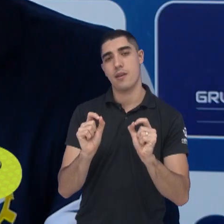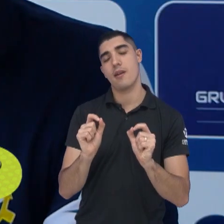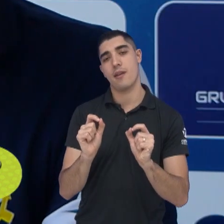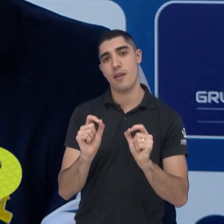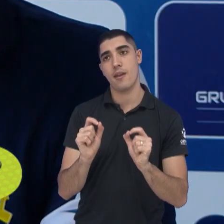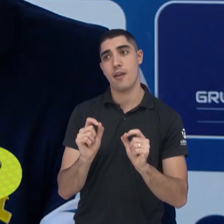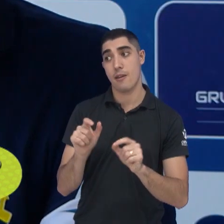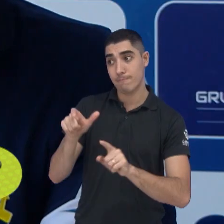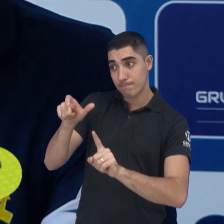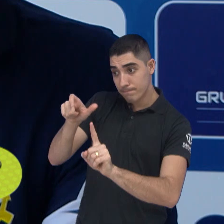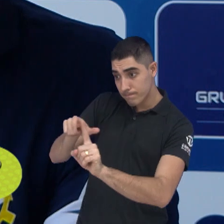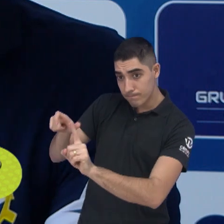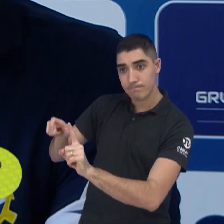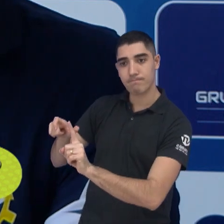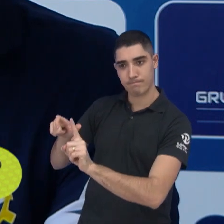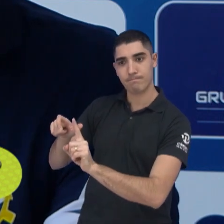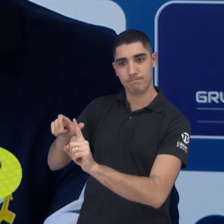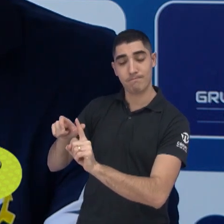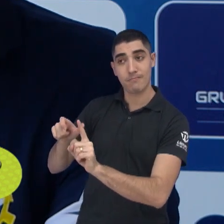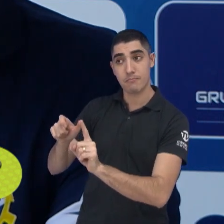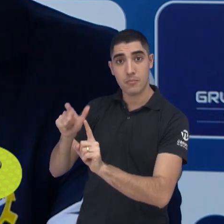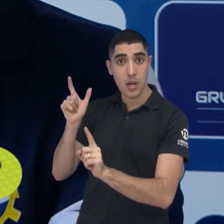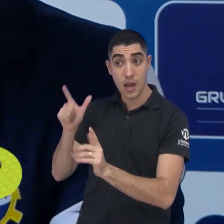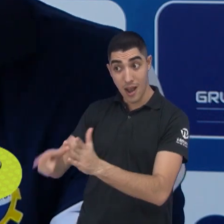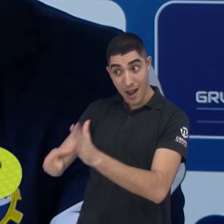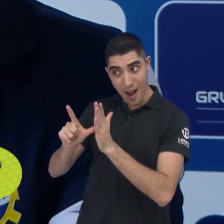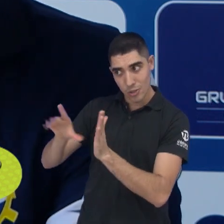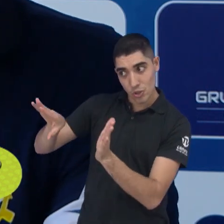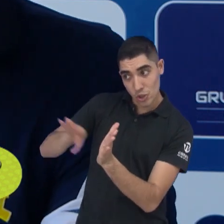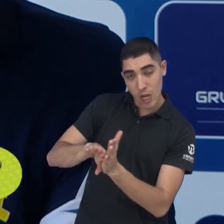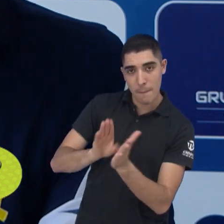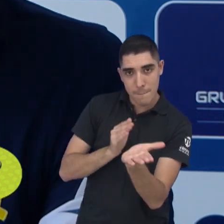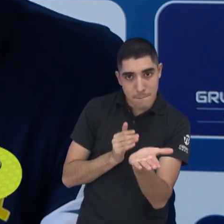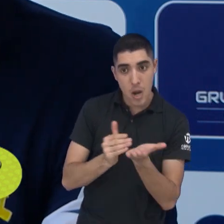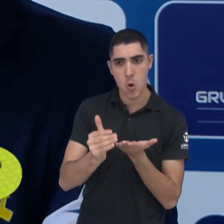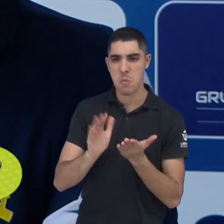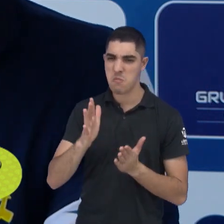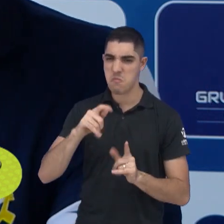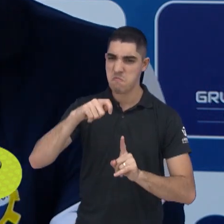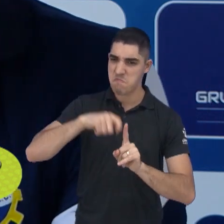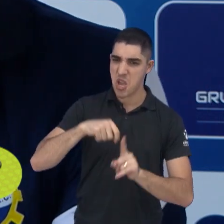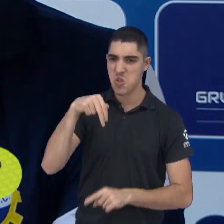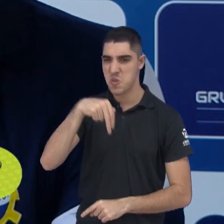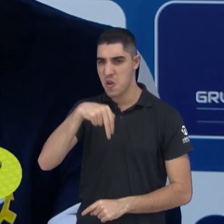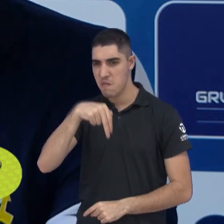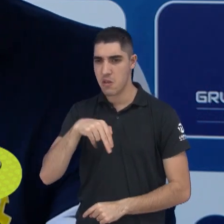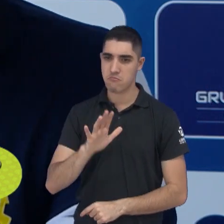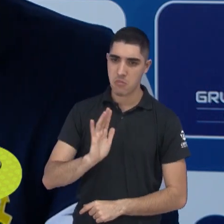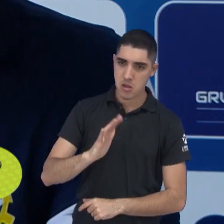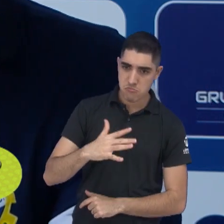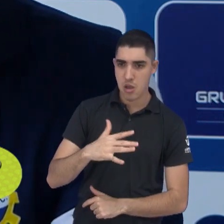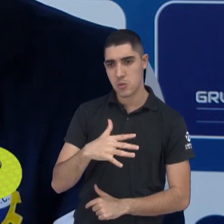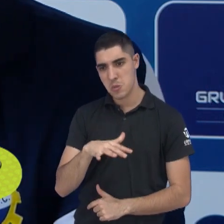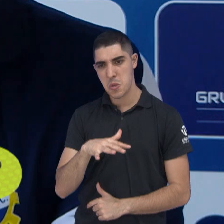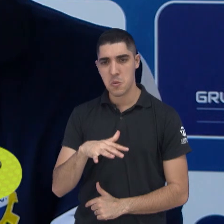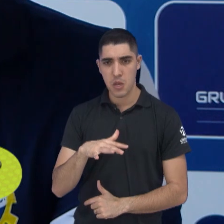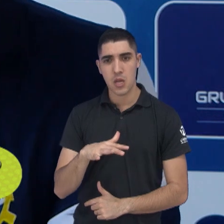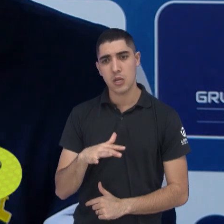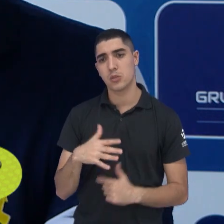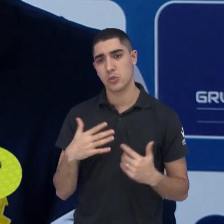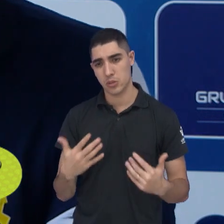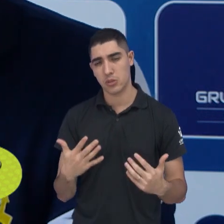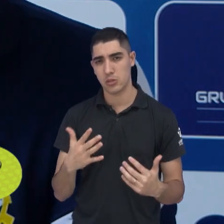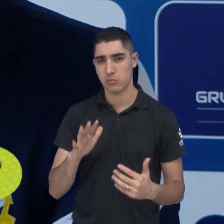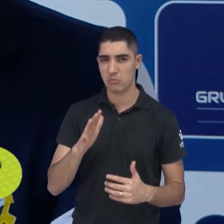de atletas já no início do trabalho, que provavelmente será no início de novembro, né? A gente cita mais ou menos